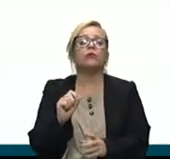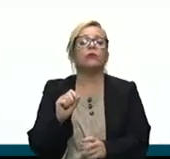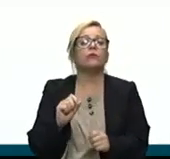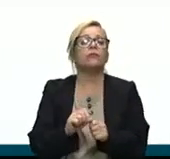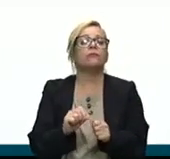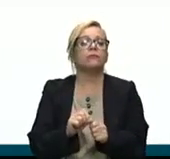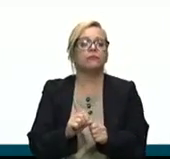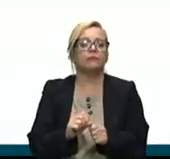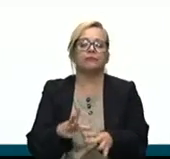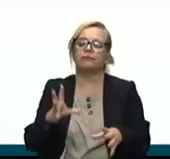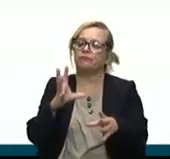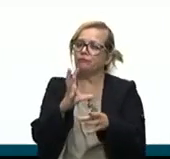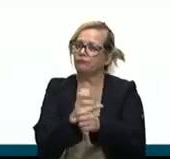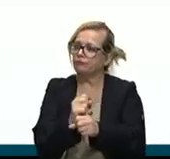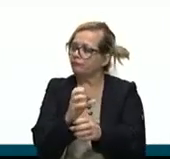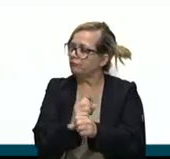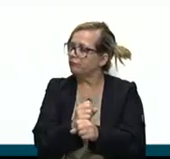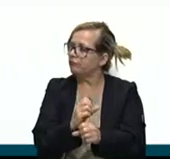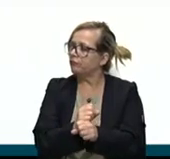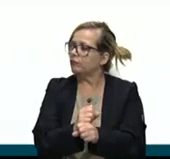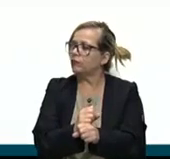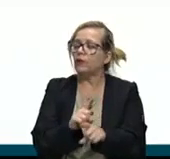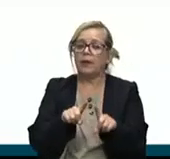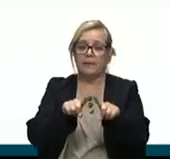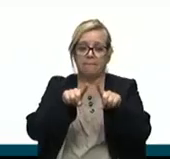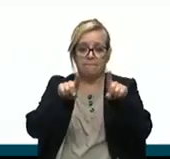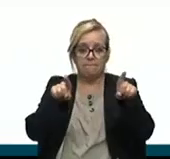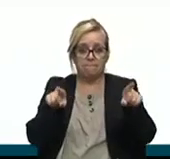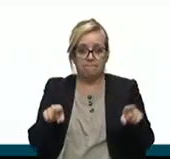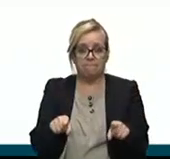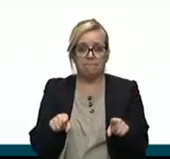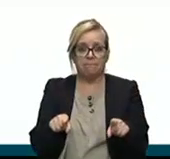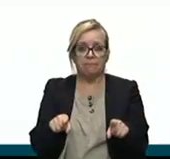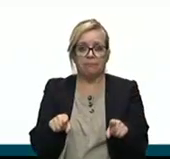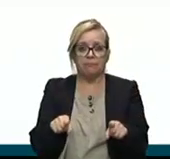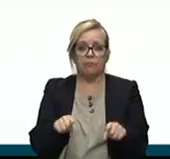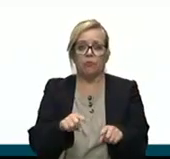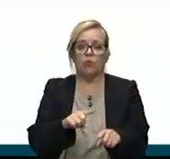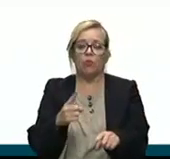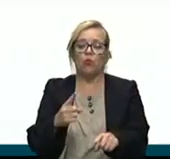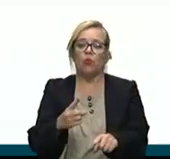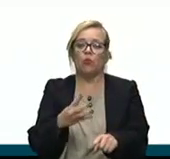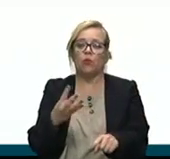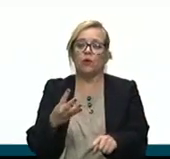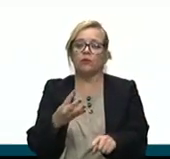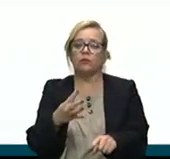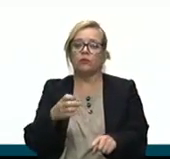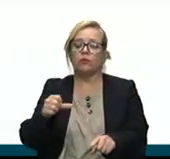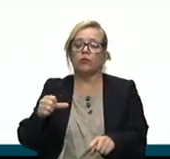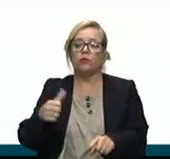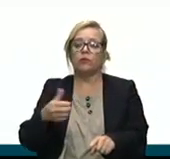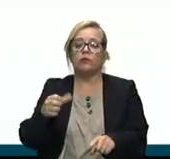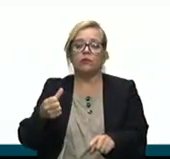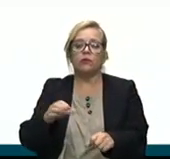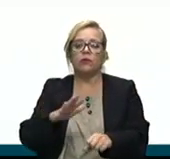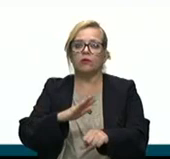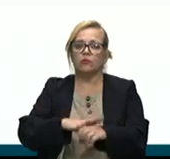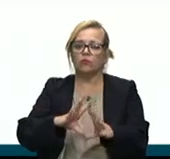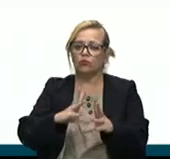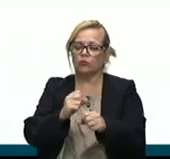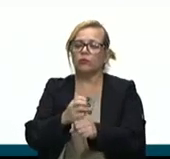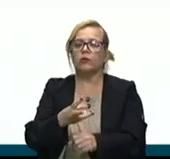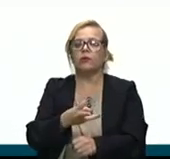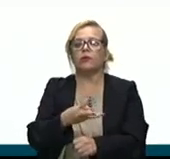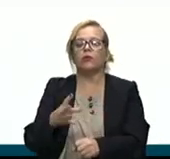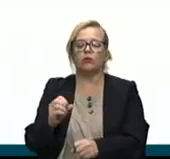fizemos? Somamos, que está entre parênteses, no primeiro parênteses, 1 mais 4 mais 9 mais 16,